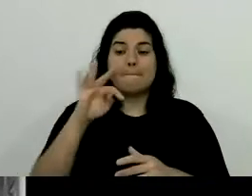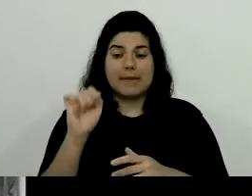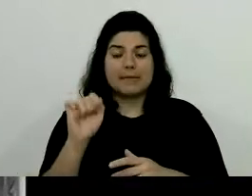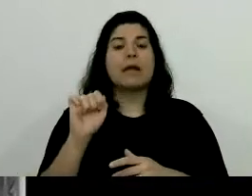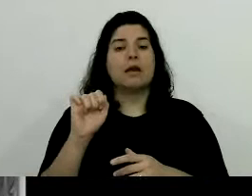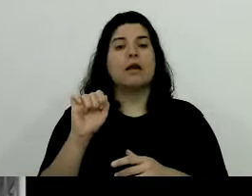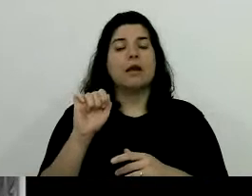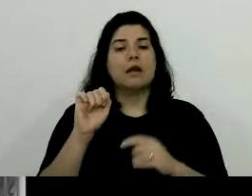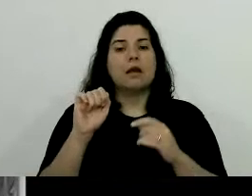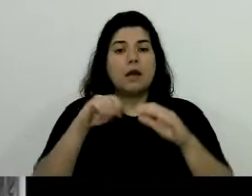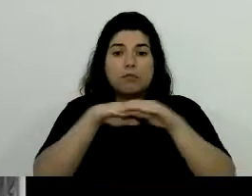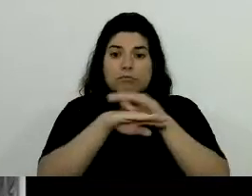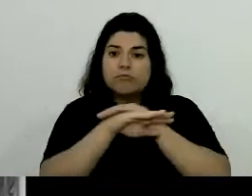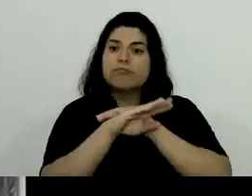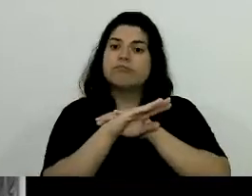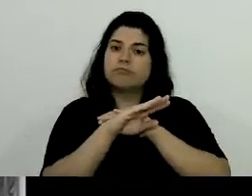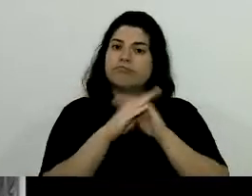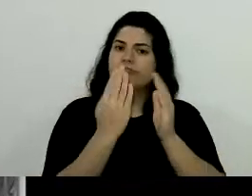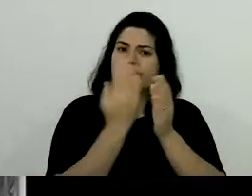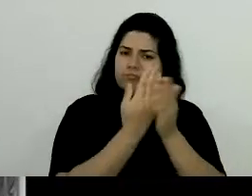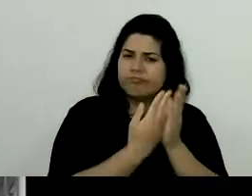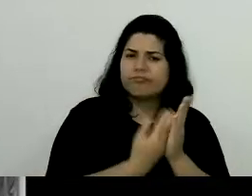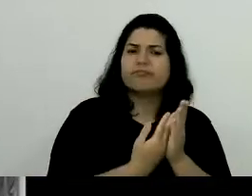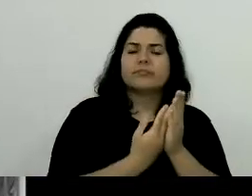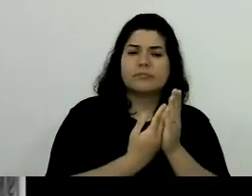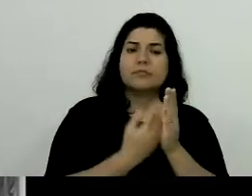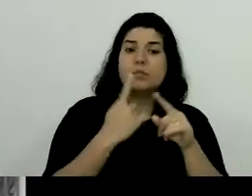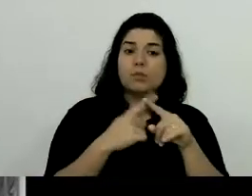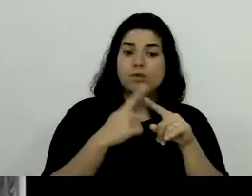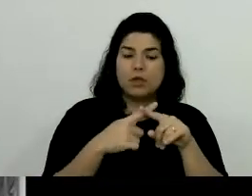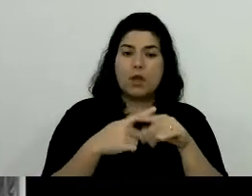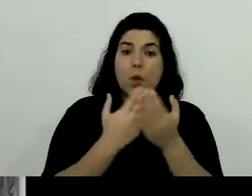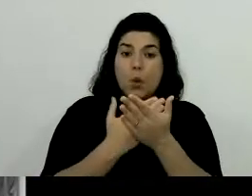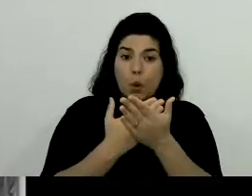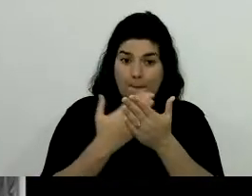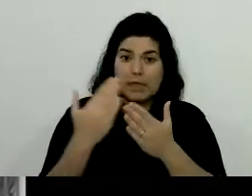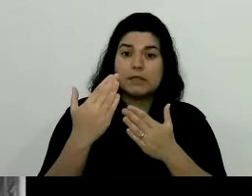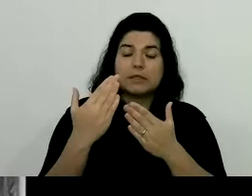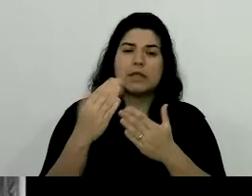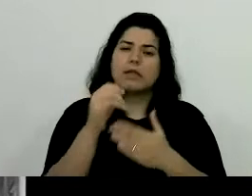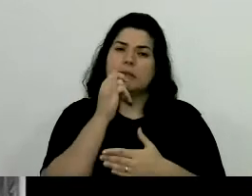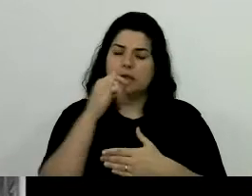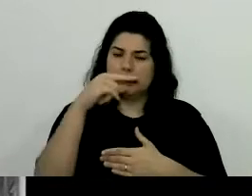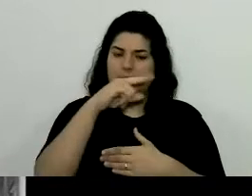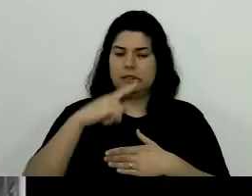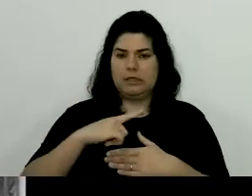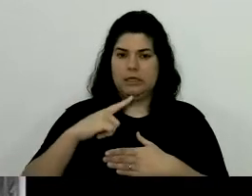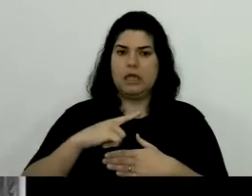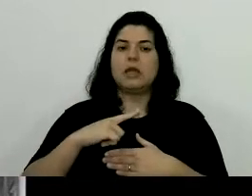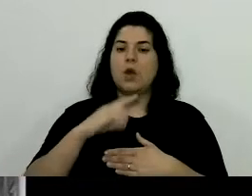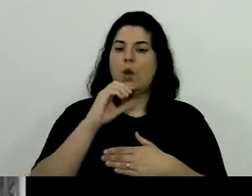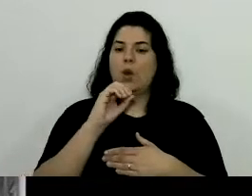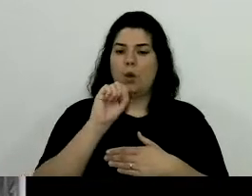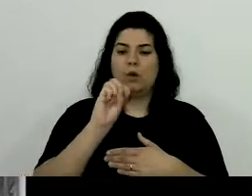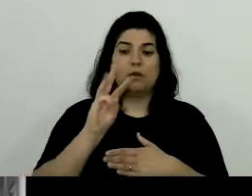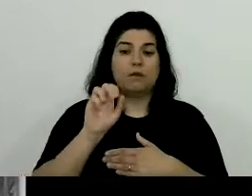arquivo daquele arquivo. A partir do momento que ele entra, né, nós temos, por exemplo, na Casa de Oswaldo Cruz, o nosso formulário de avaliação